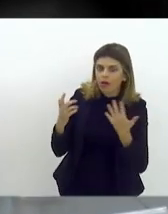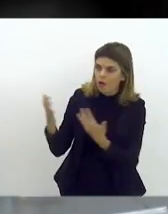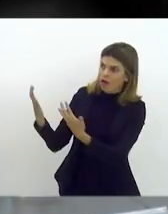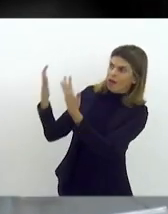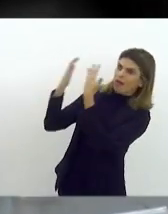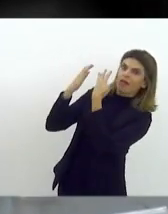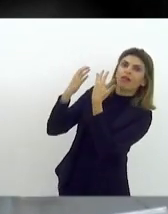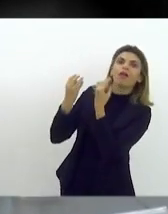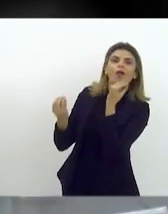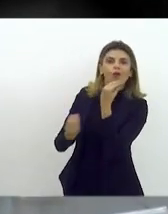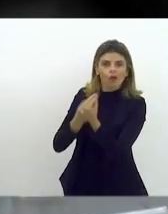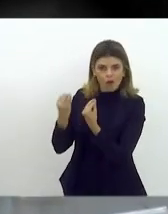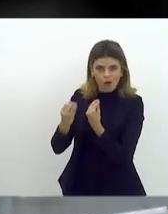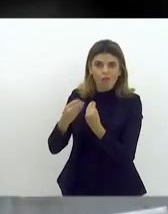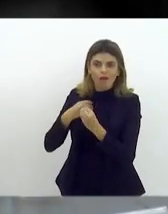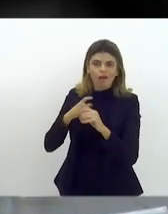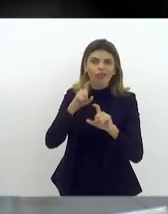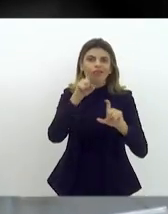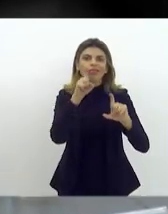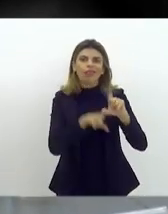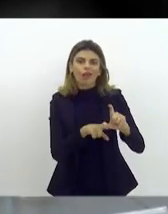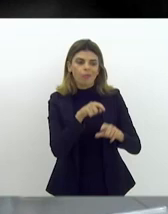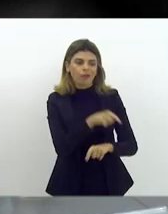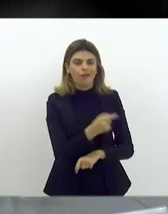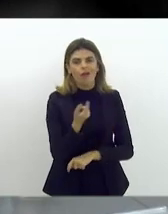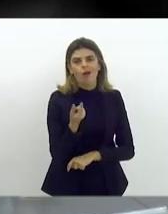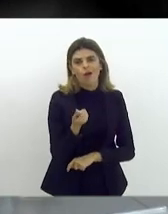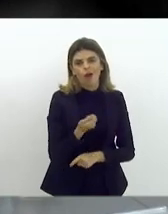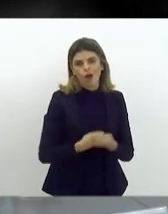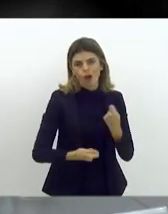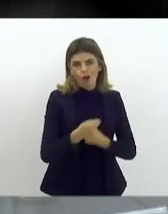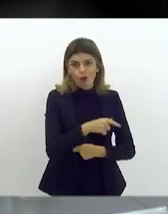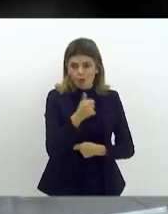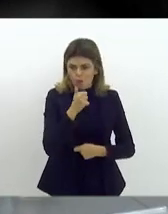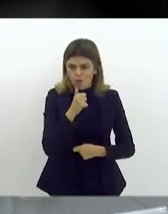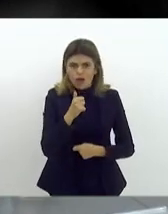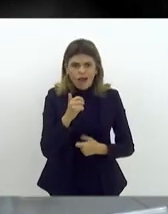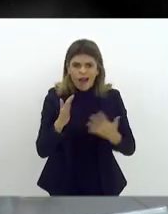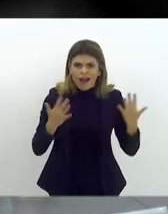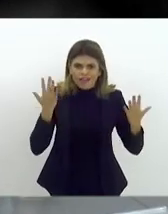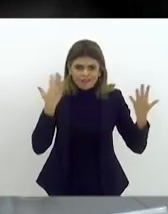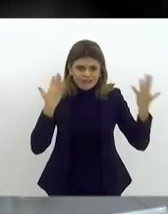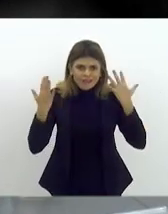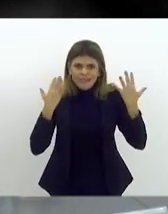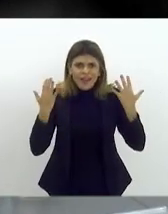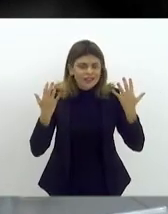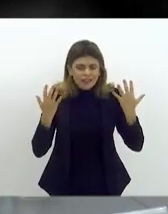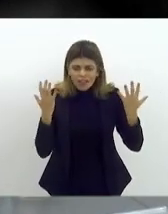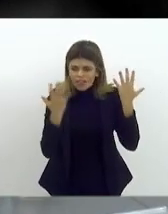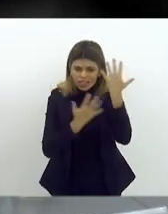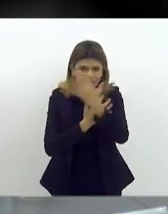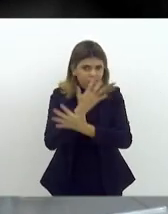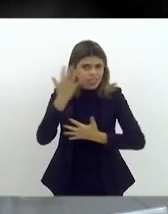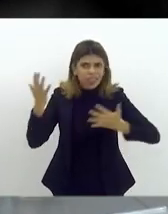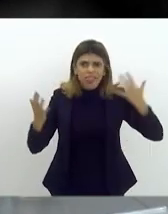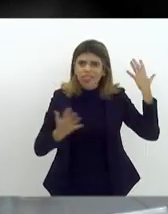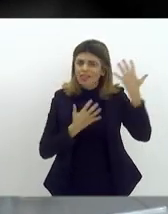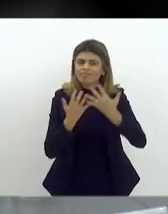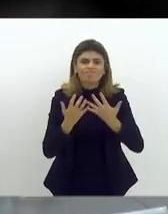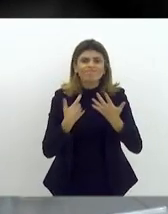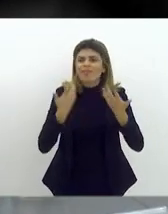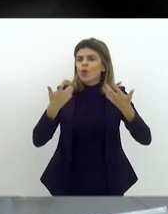eventual dependência Econômica dessa mulher fazendo com que ela persista muitas vezes numa relação já não há muito tempo